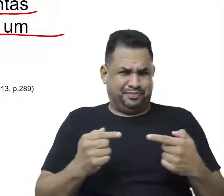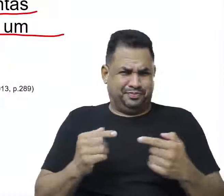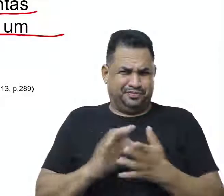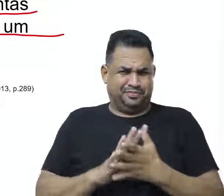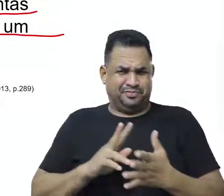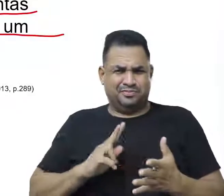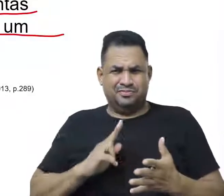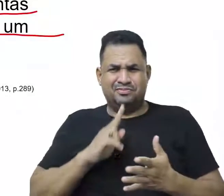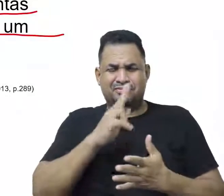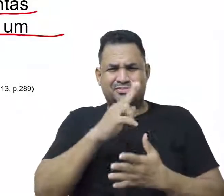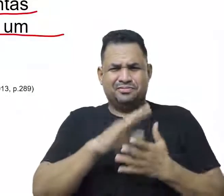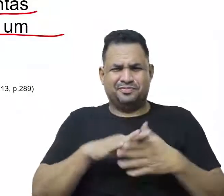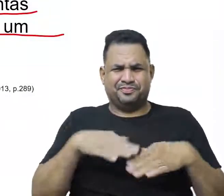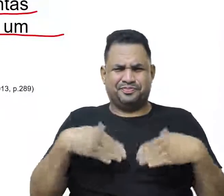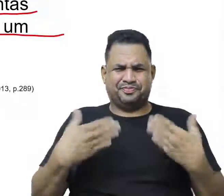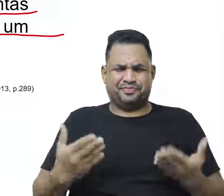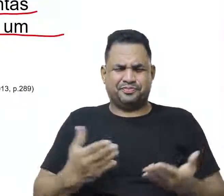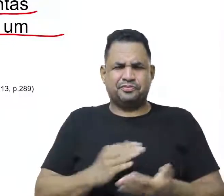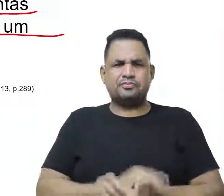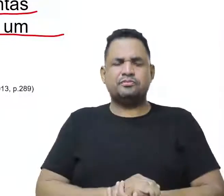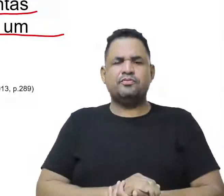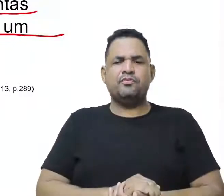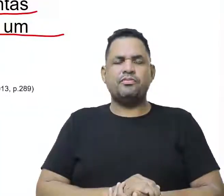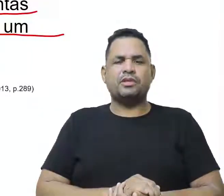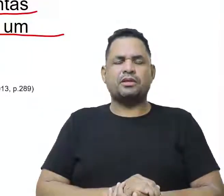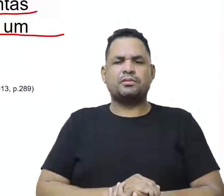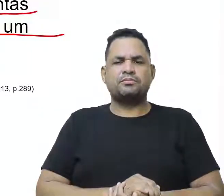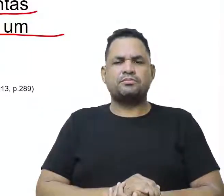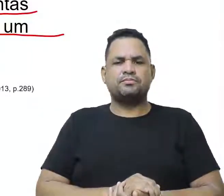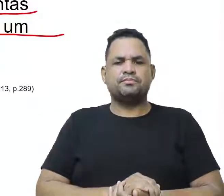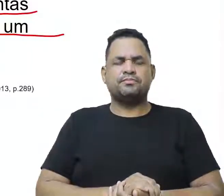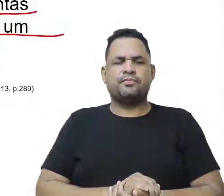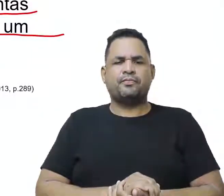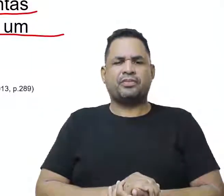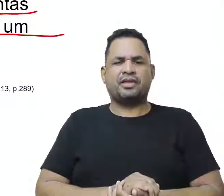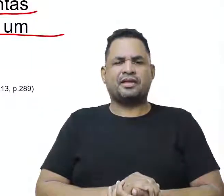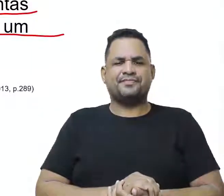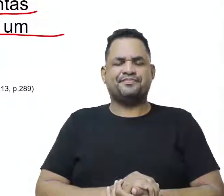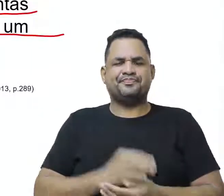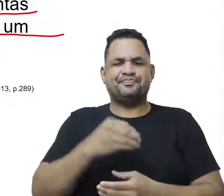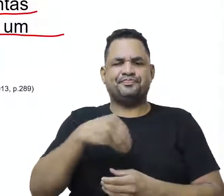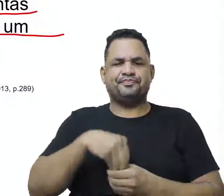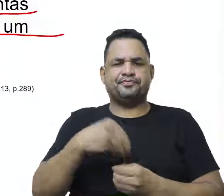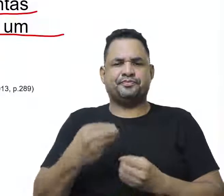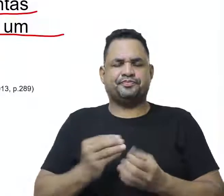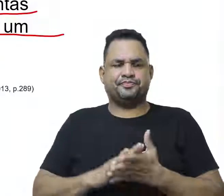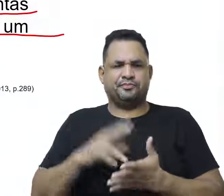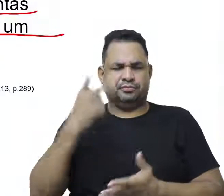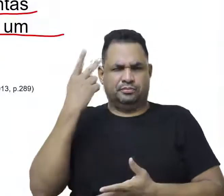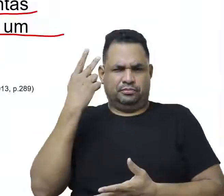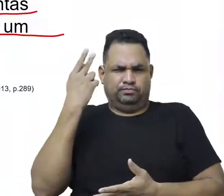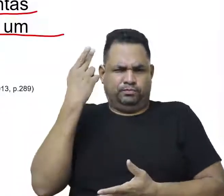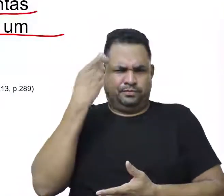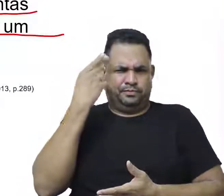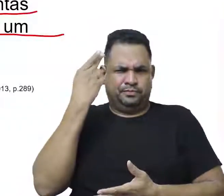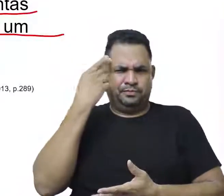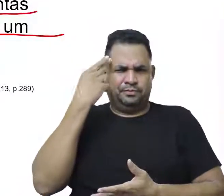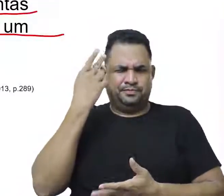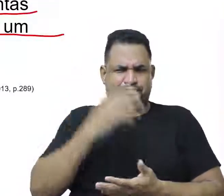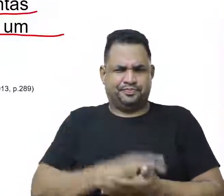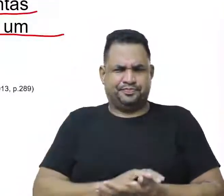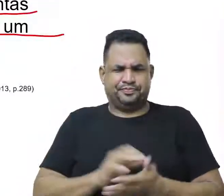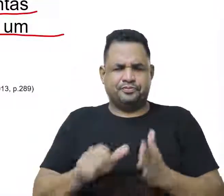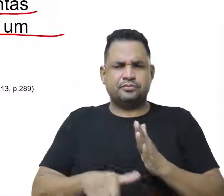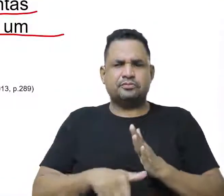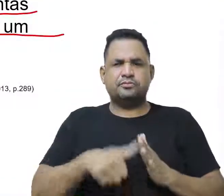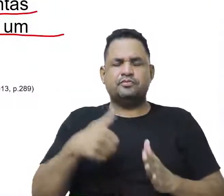forças e tudo todas as questões a questões Sobrenaturais as crenças então para ele Essa